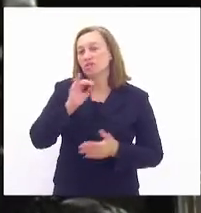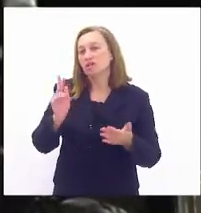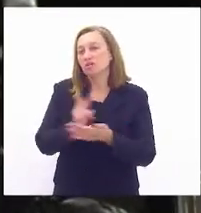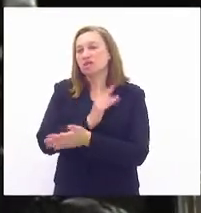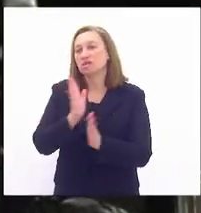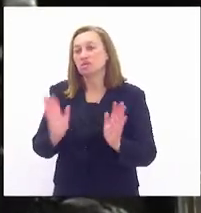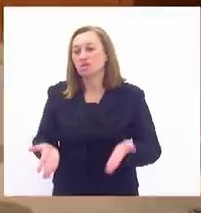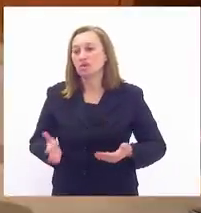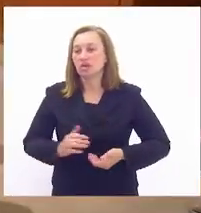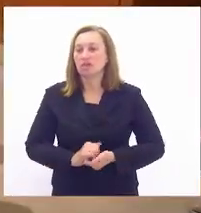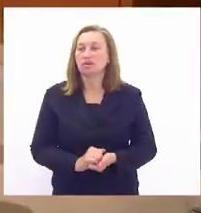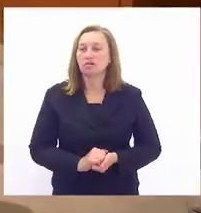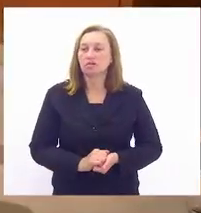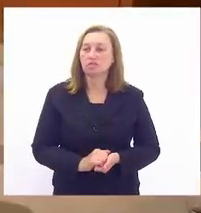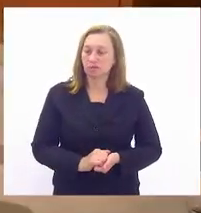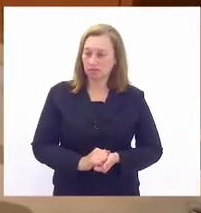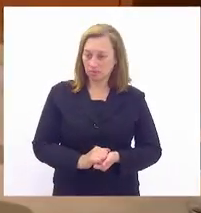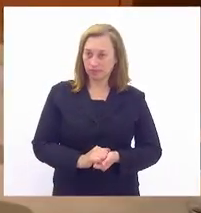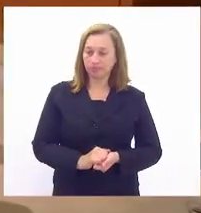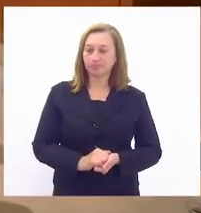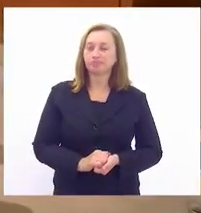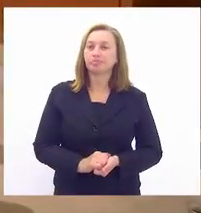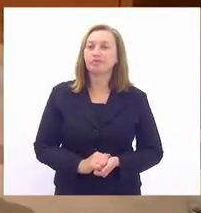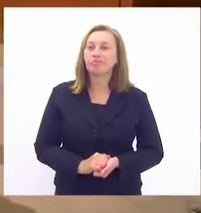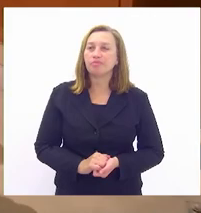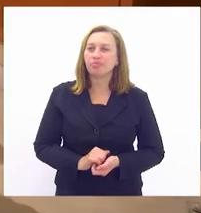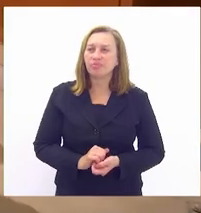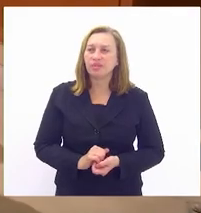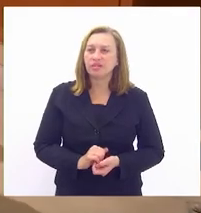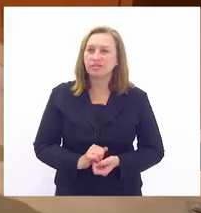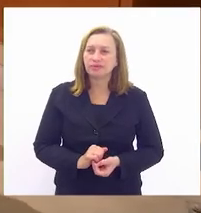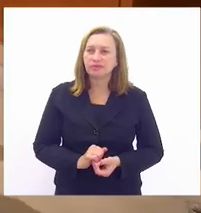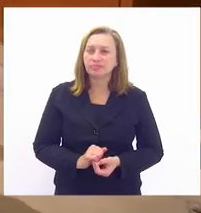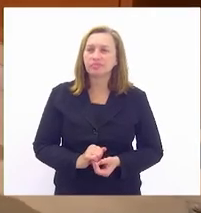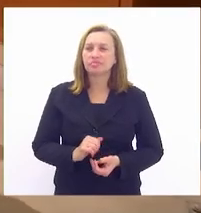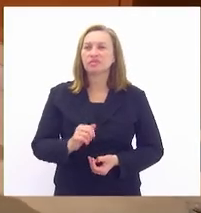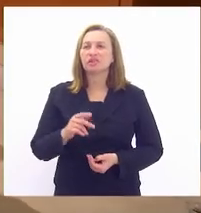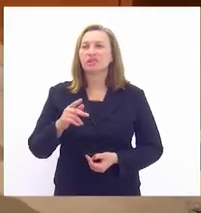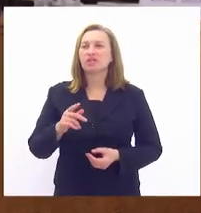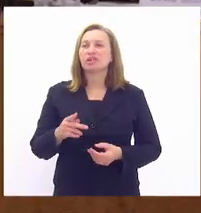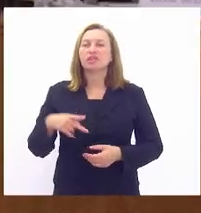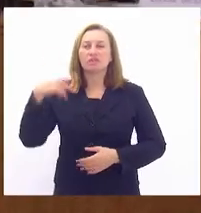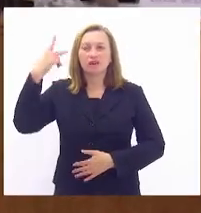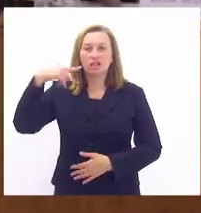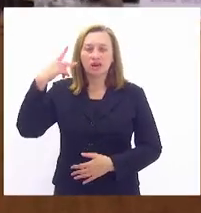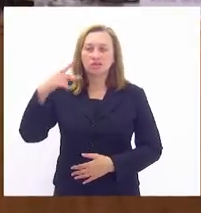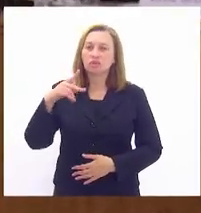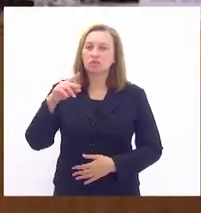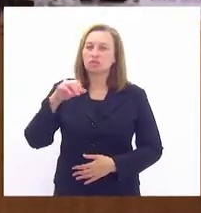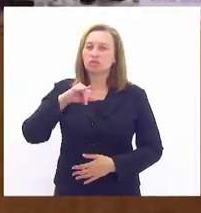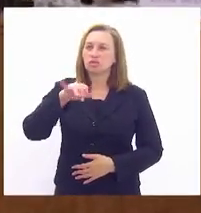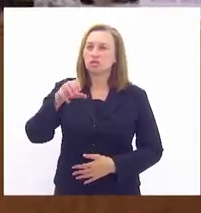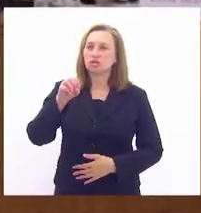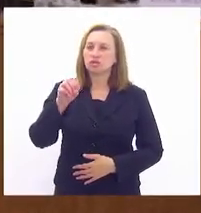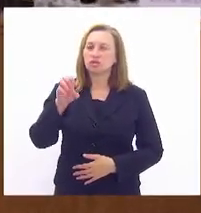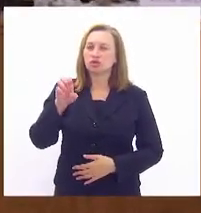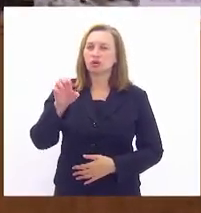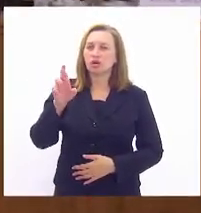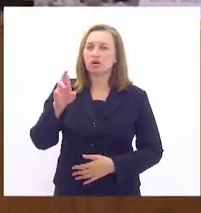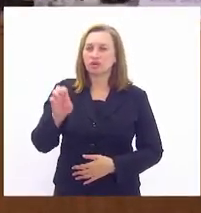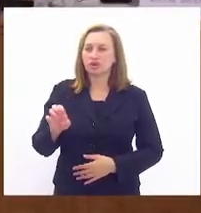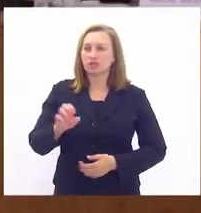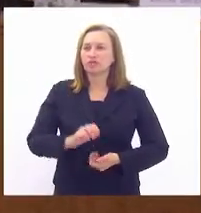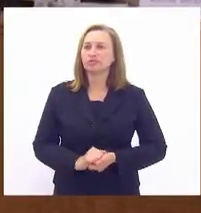Redonda. Muito obrigado. Obrigado, vereador Rodrigo Potado. Passo a palavra ao vereador Jorge Poete.